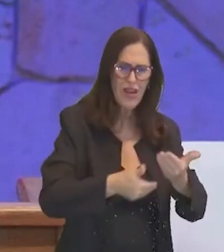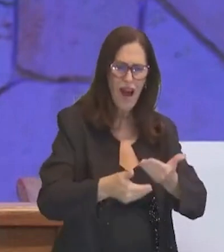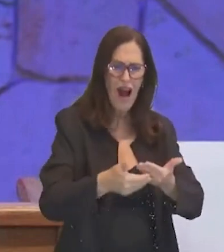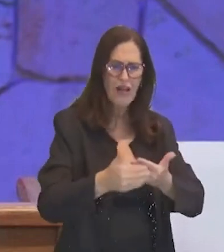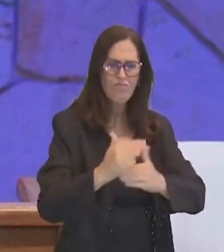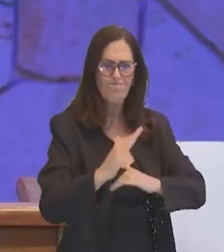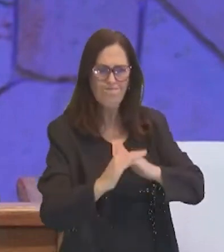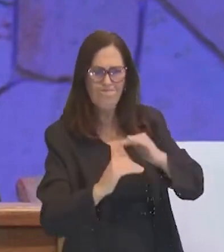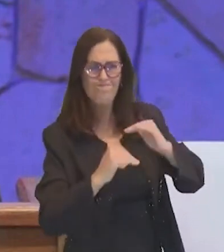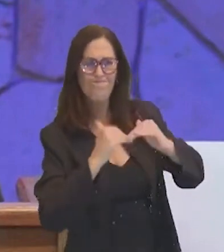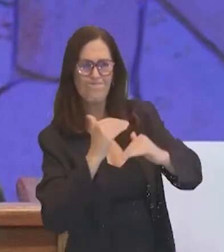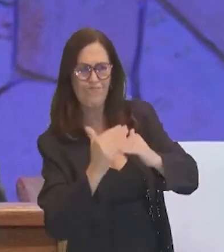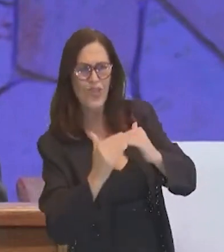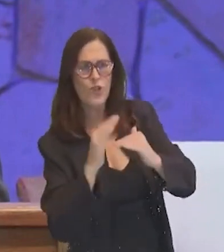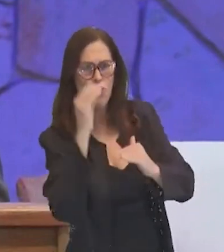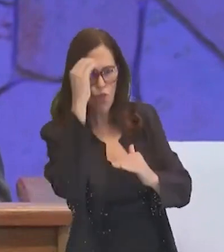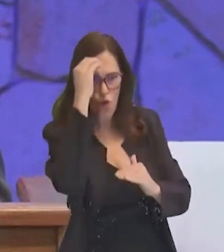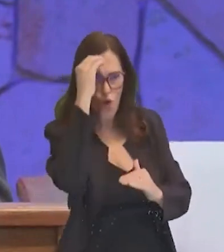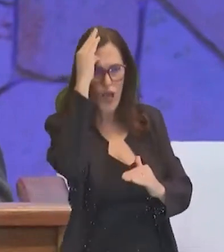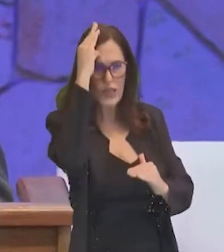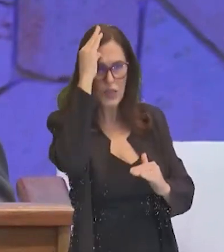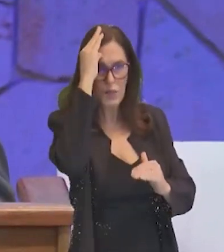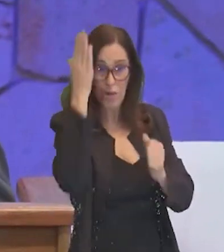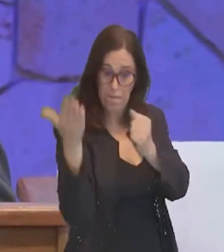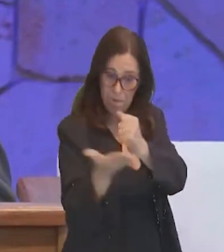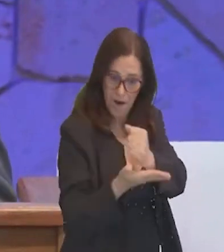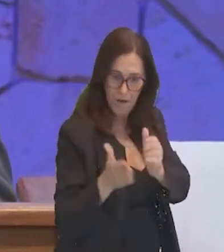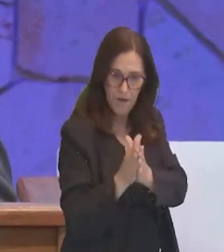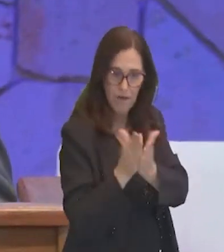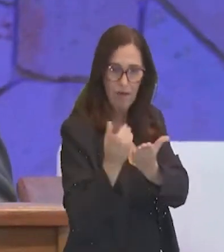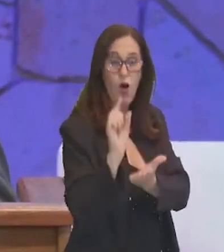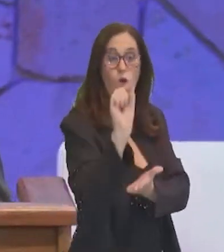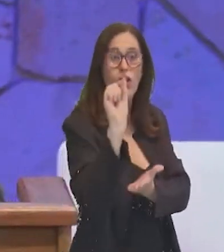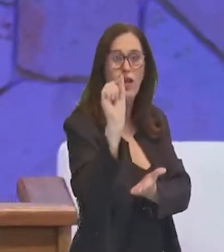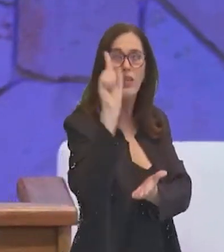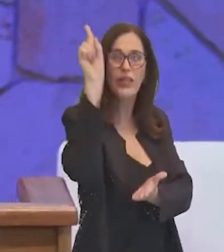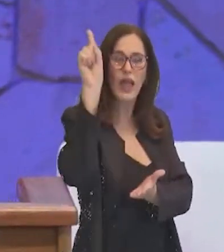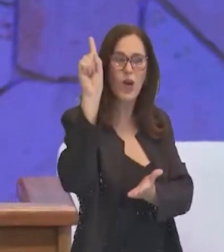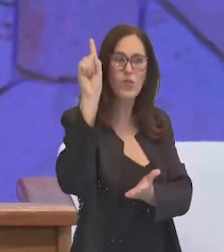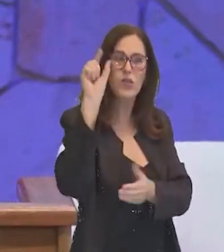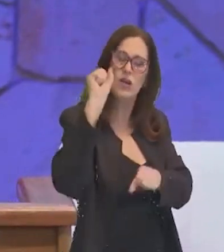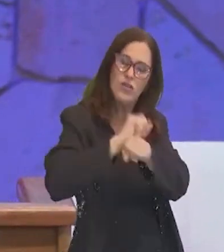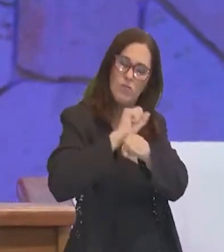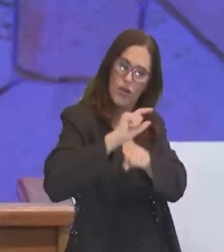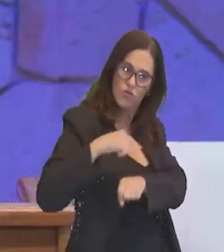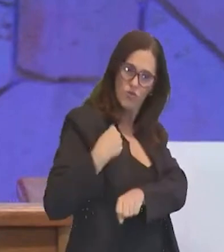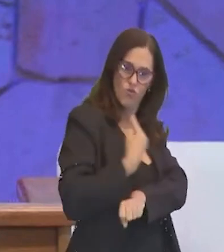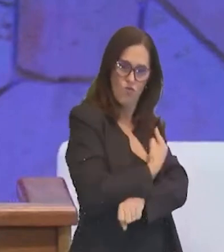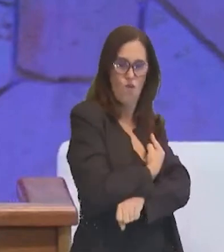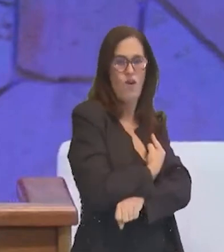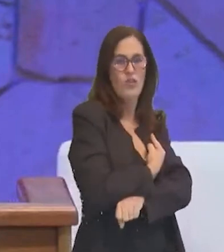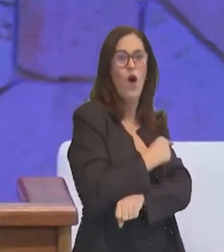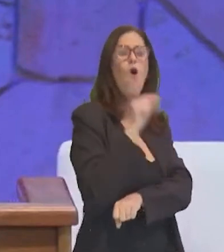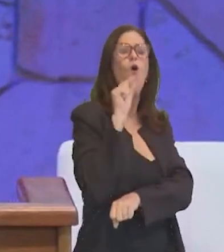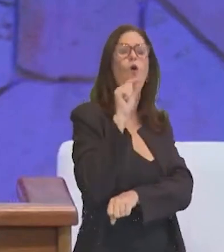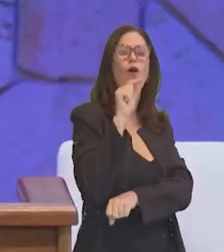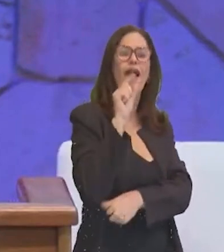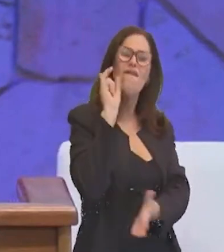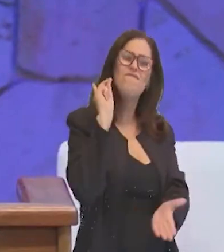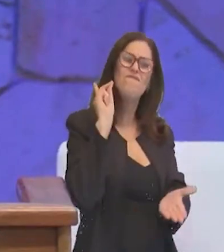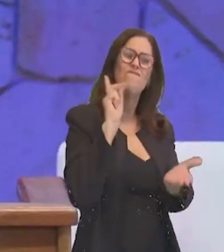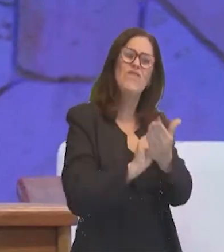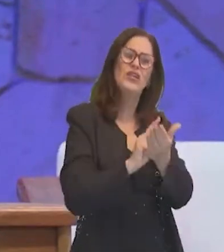um pouco deste conhecimento à luz da Bíblia sobre o que Deus espera de nós, o que é a